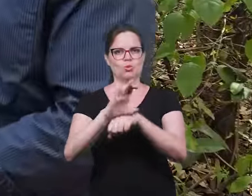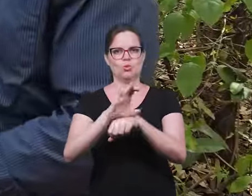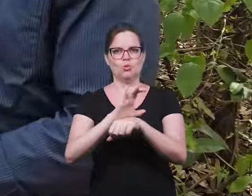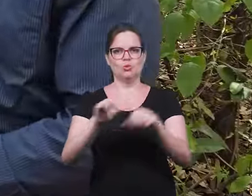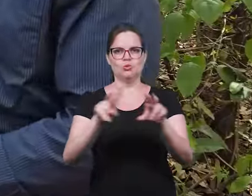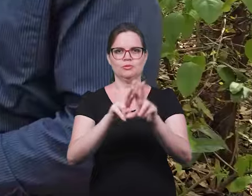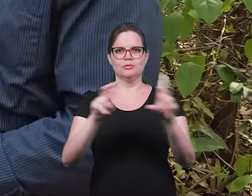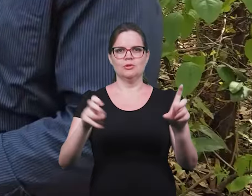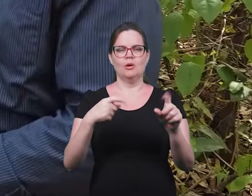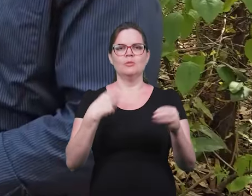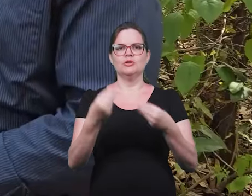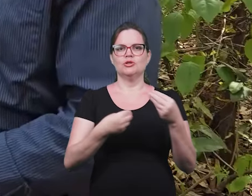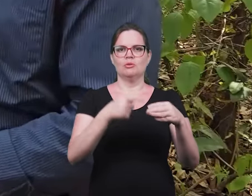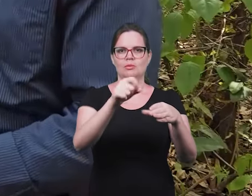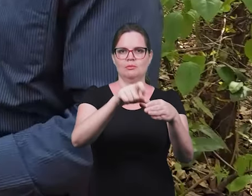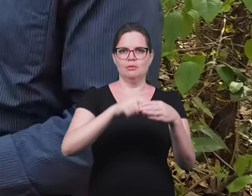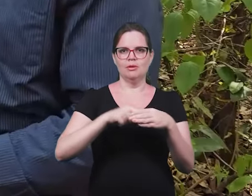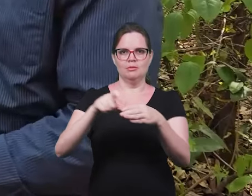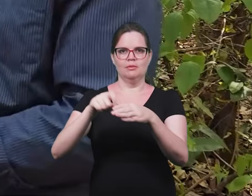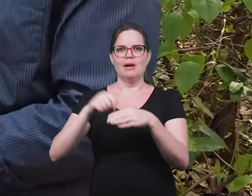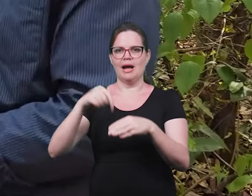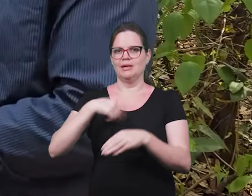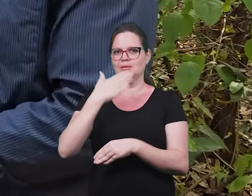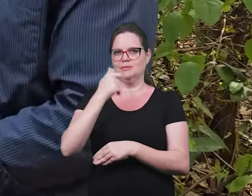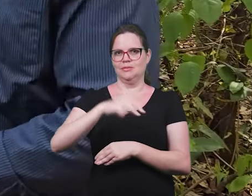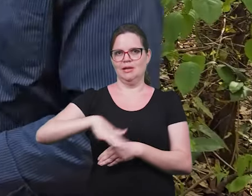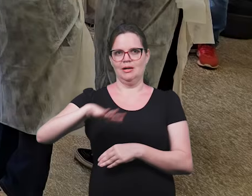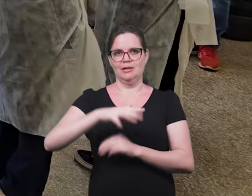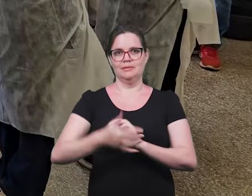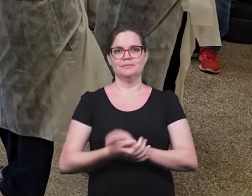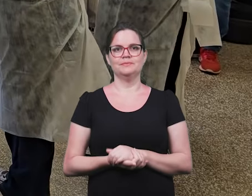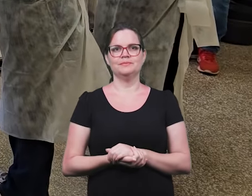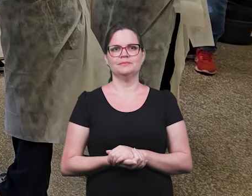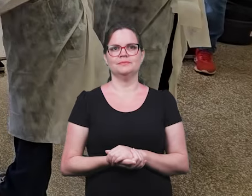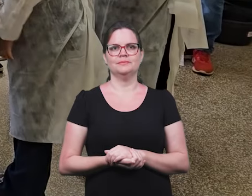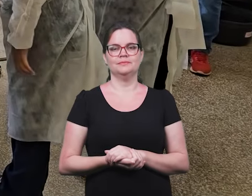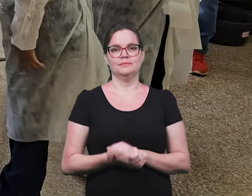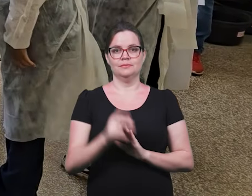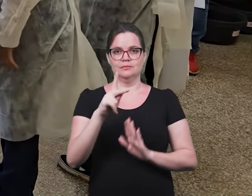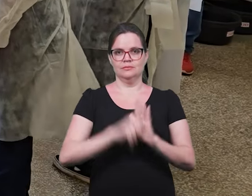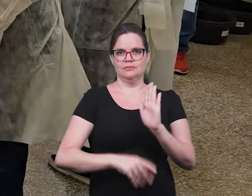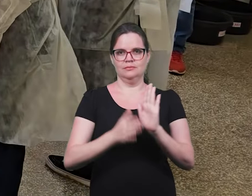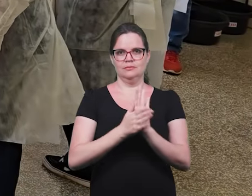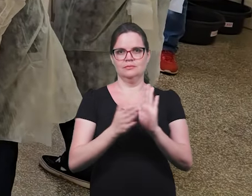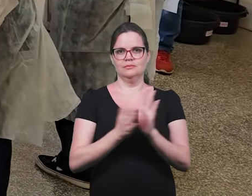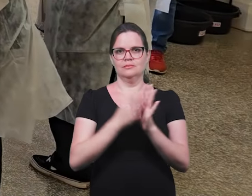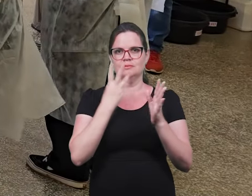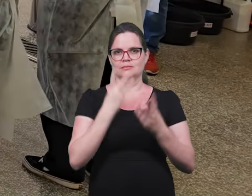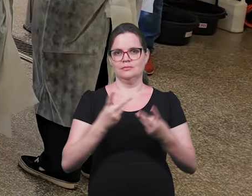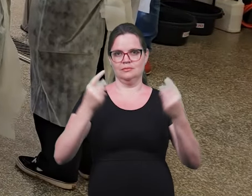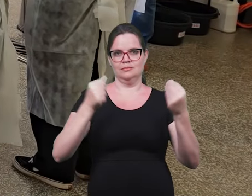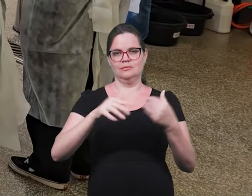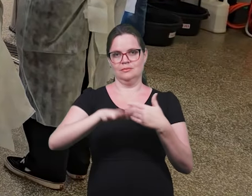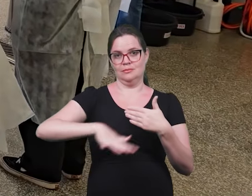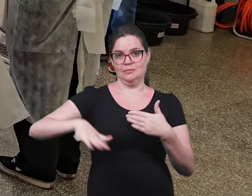curso, né, de plantas alimentícias do Cerrado e Pantanal. O projeto Sabores do Cerrado e